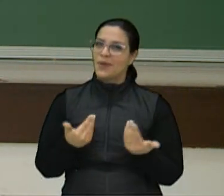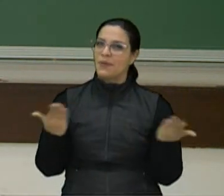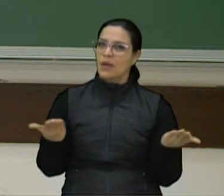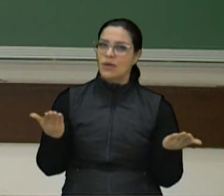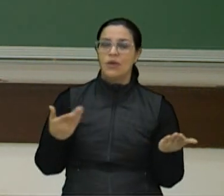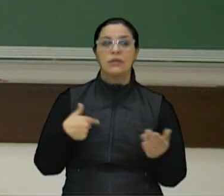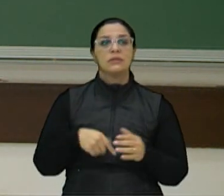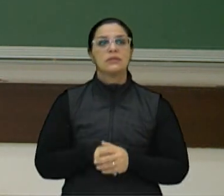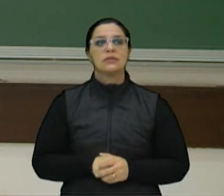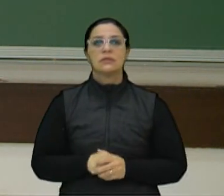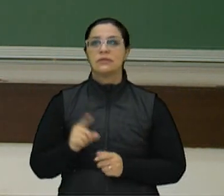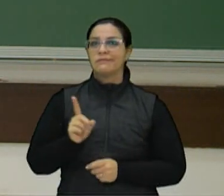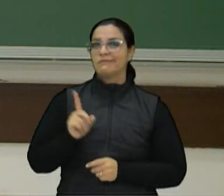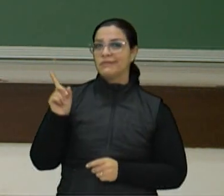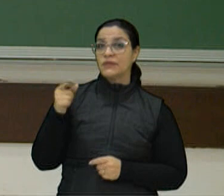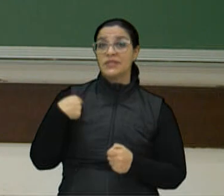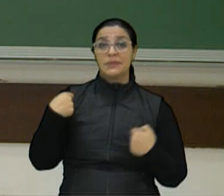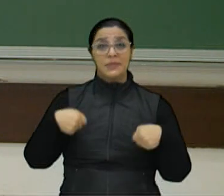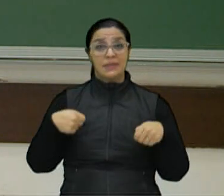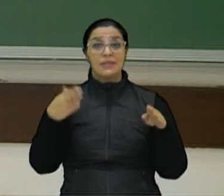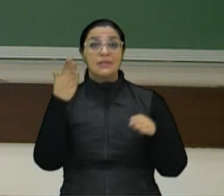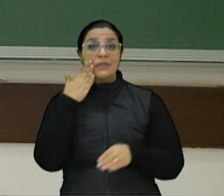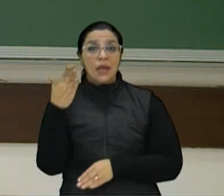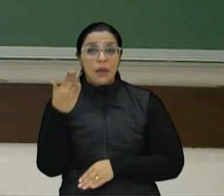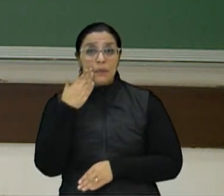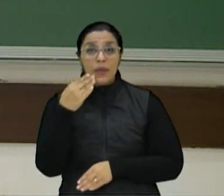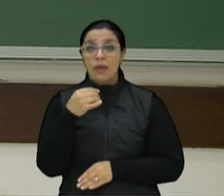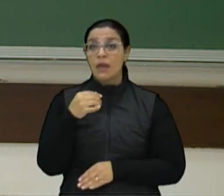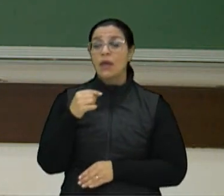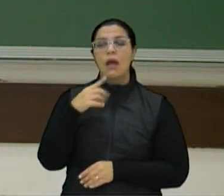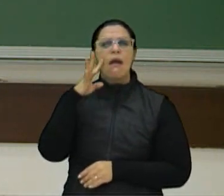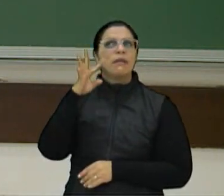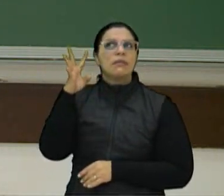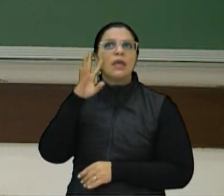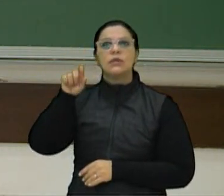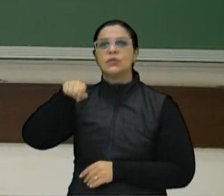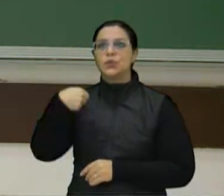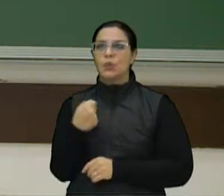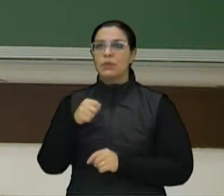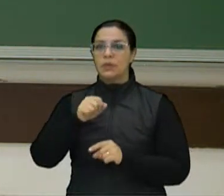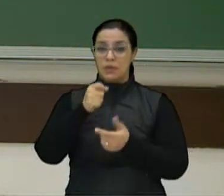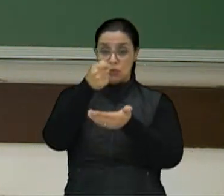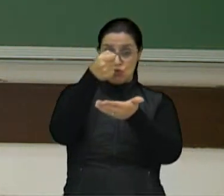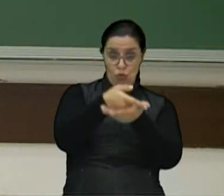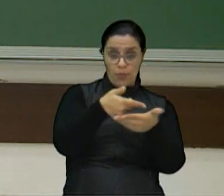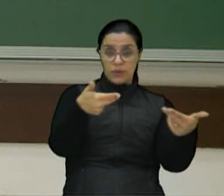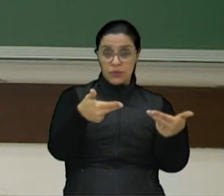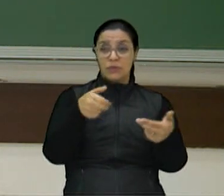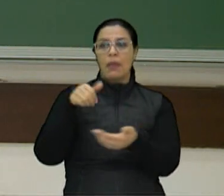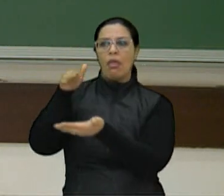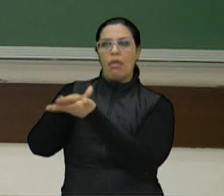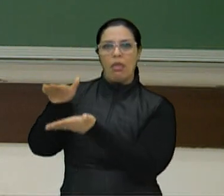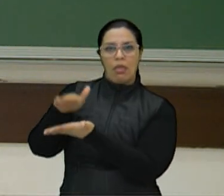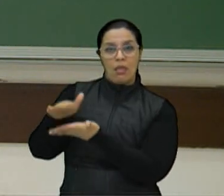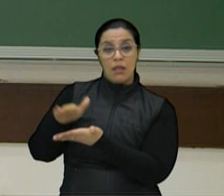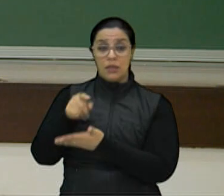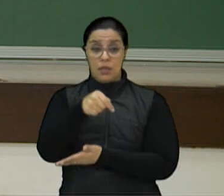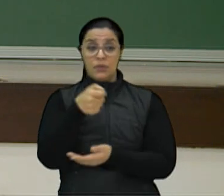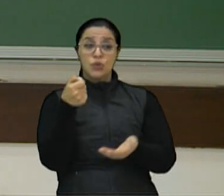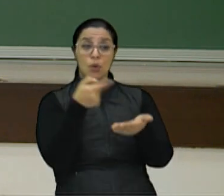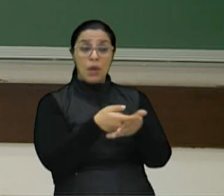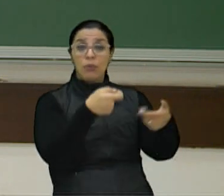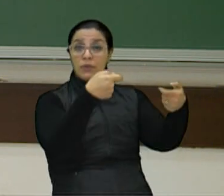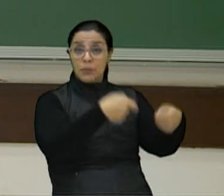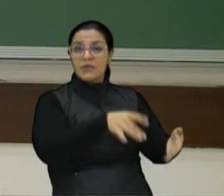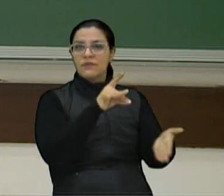fecharmos a conta, você tem que dominar a ideia de consumismo e de consumo. Consumir de maneira